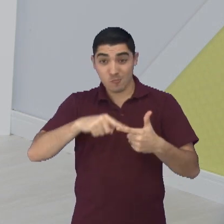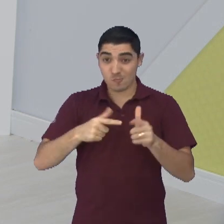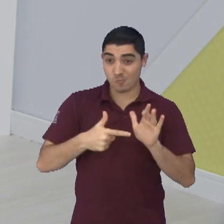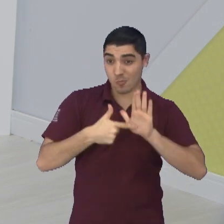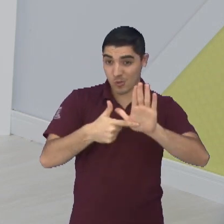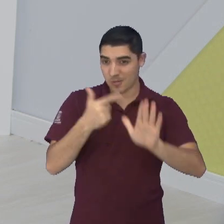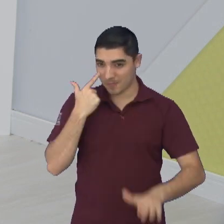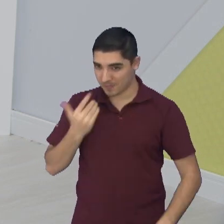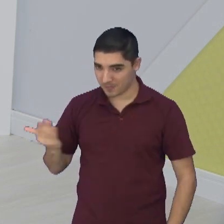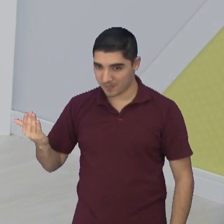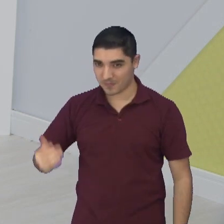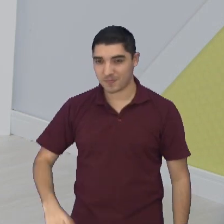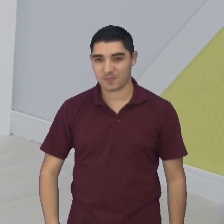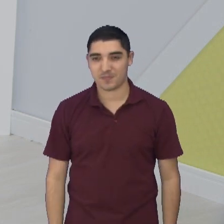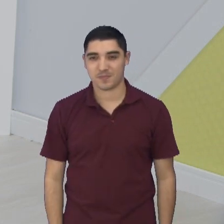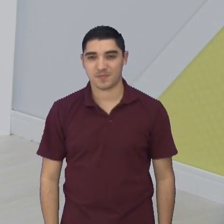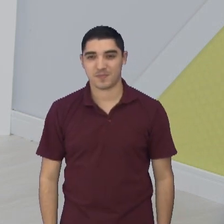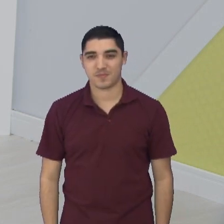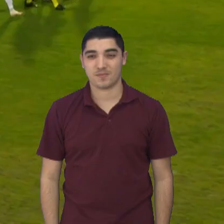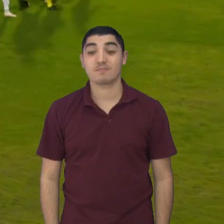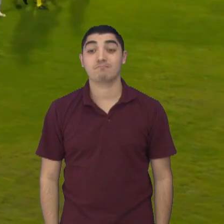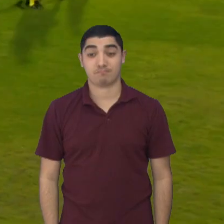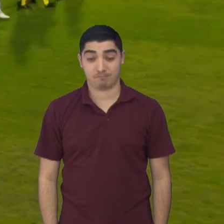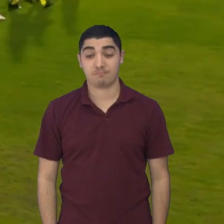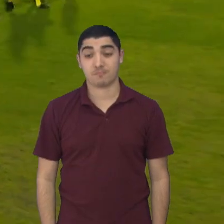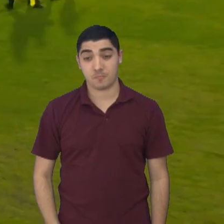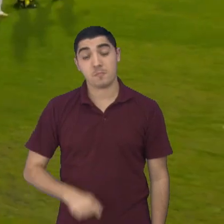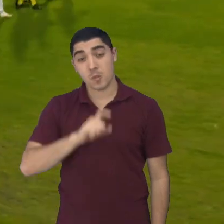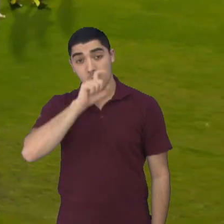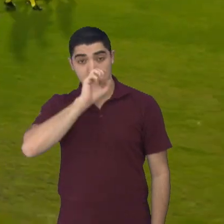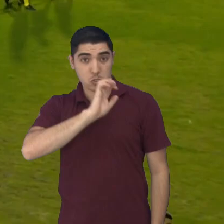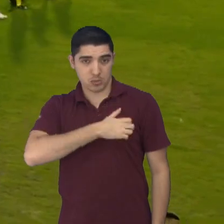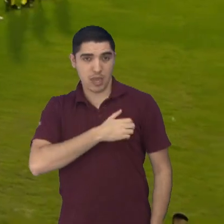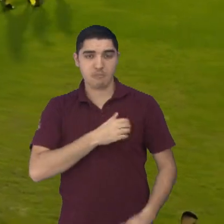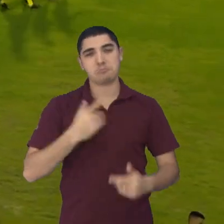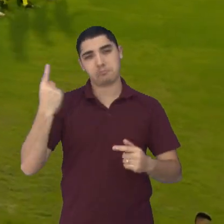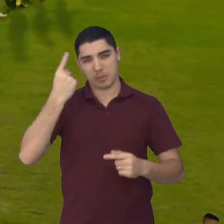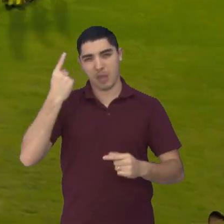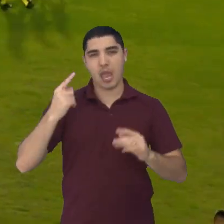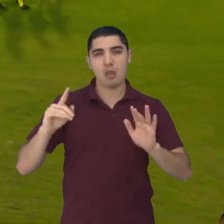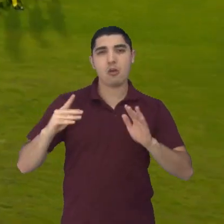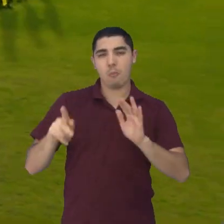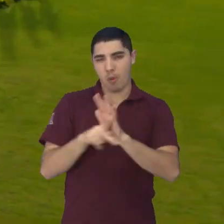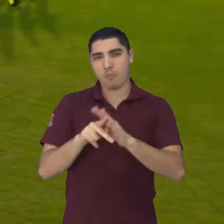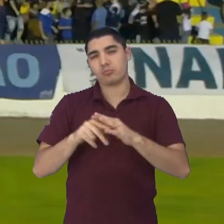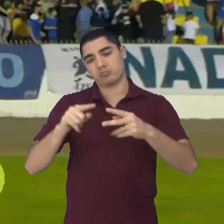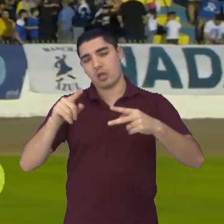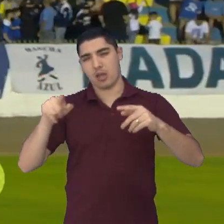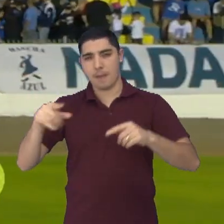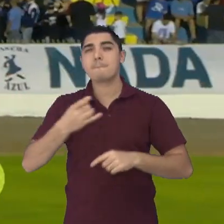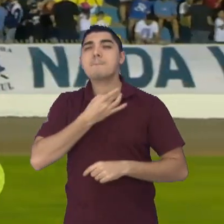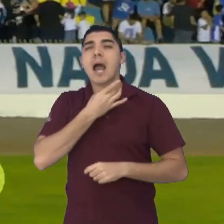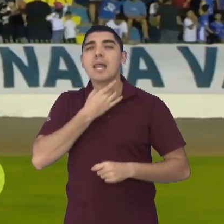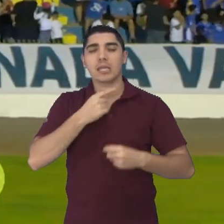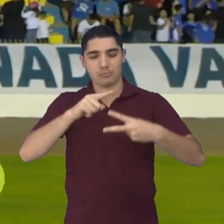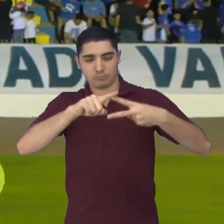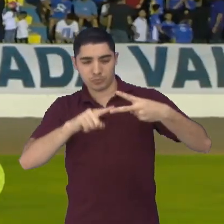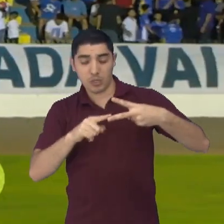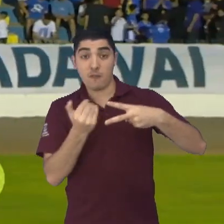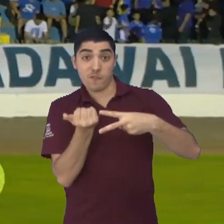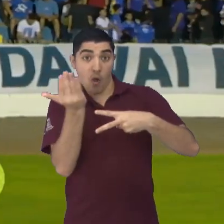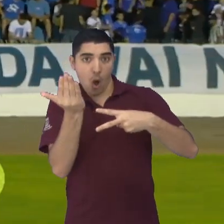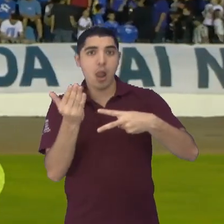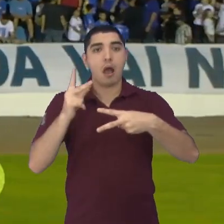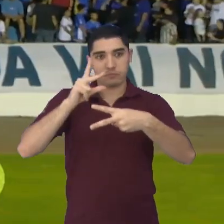Solta, Matheus! Com resultado favorável no jogo de ida das quartas de final da Copa Paulista, o clima no estádio